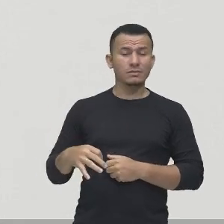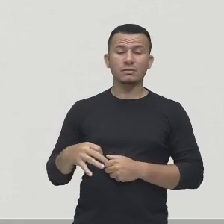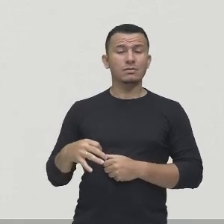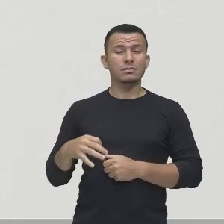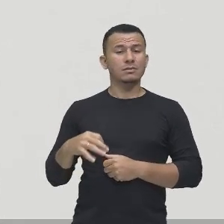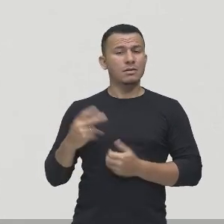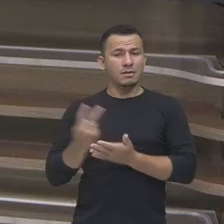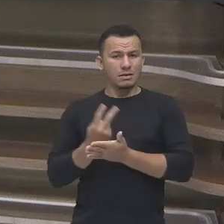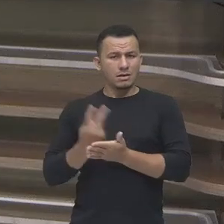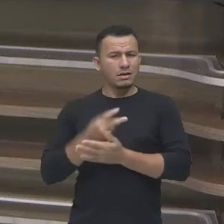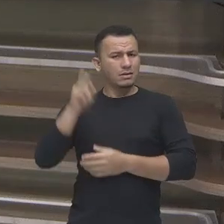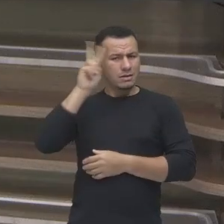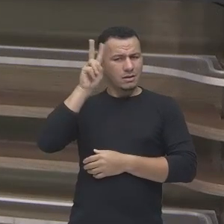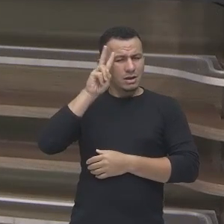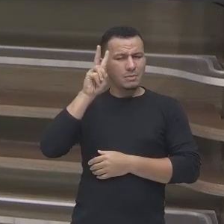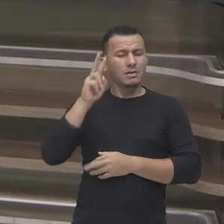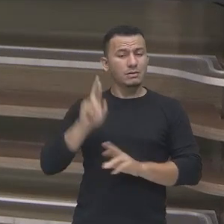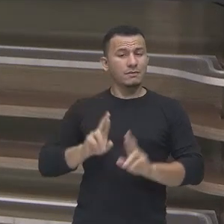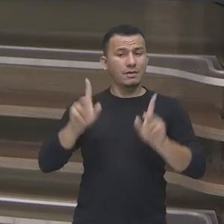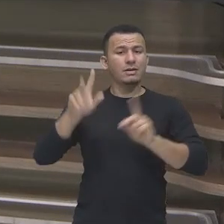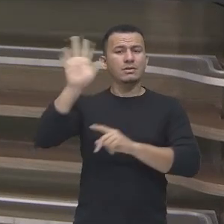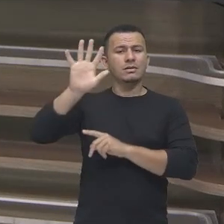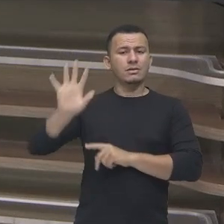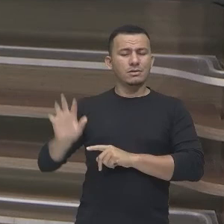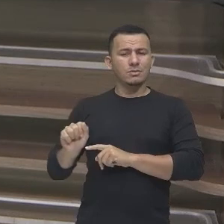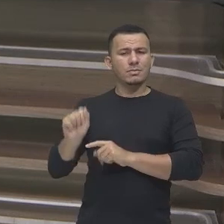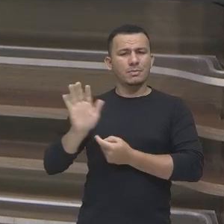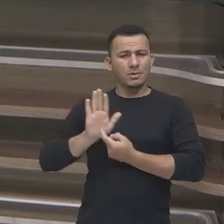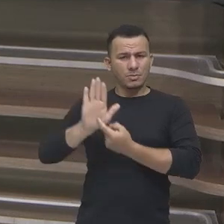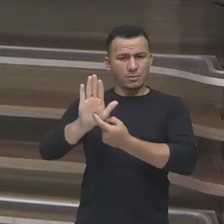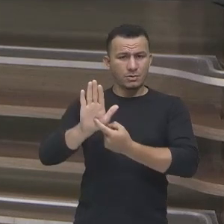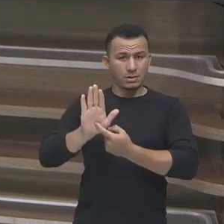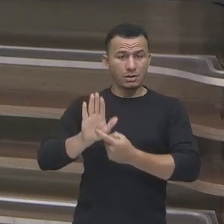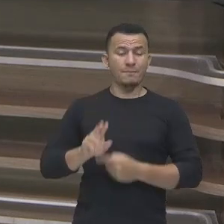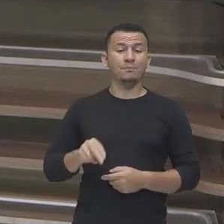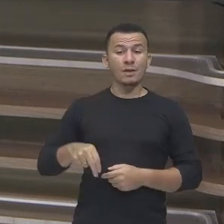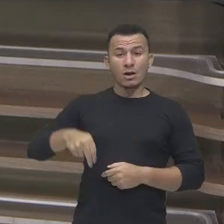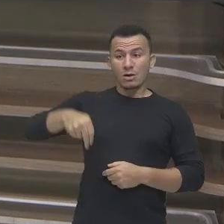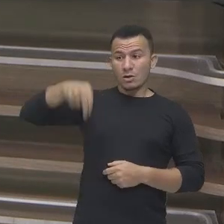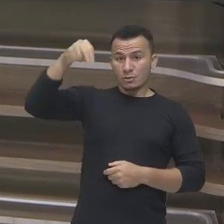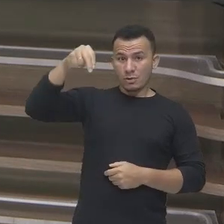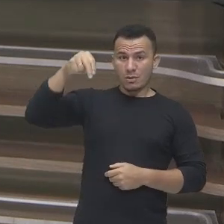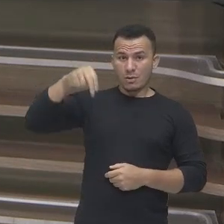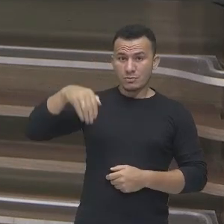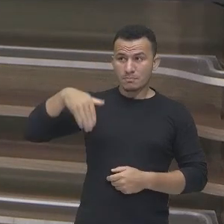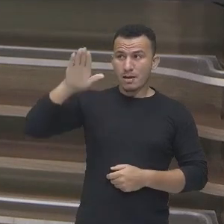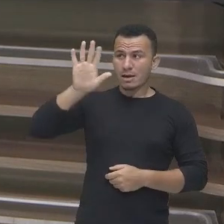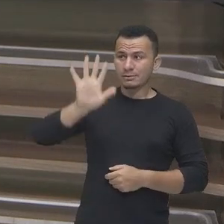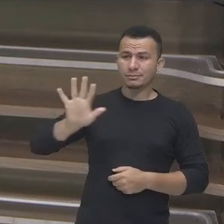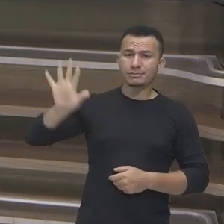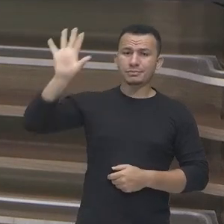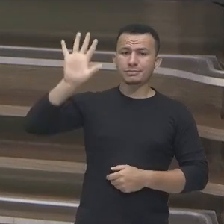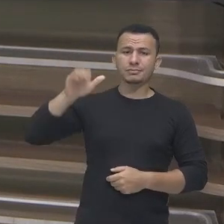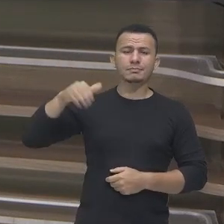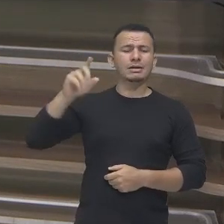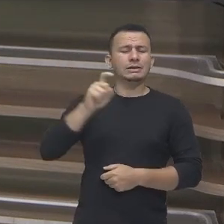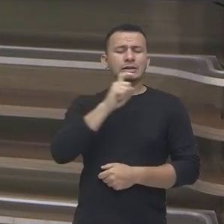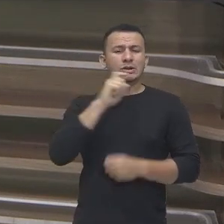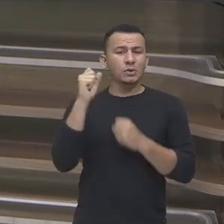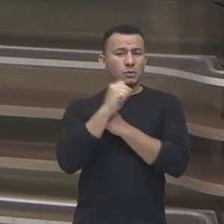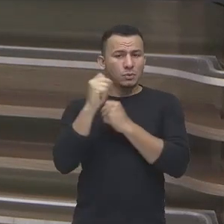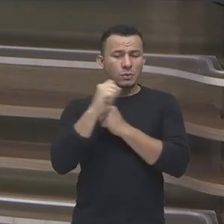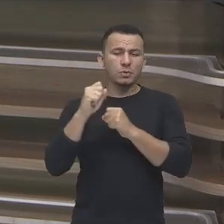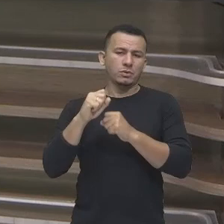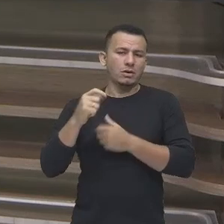Exatamente daquele mapa que nós vimos, né? A parte, quanto mais ao norte, no território do Canadá, muito mais frio é. Então